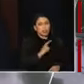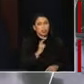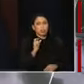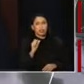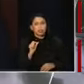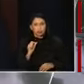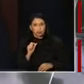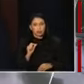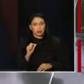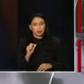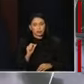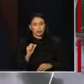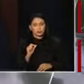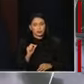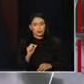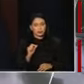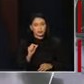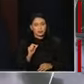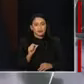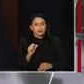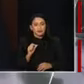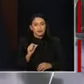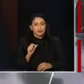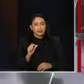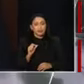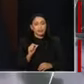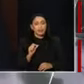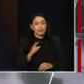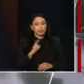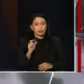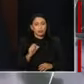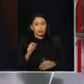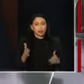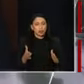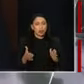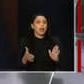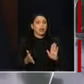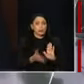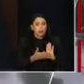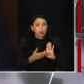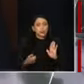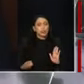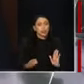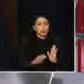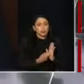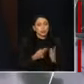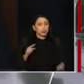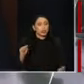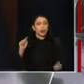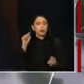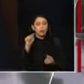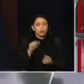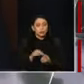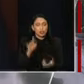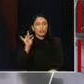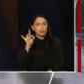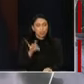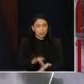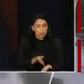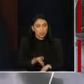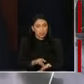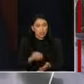crime de dano qualificado ocorreu, ele se deu como a própria denúncia informa, com o intuito de realizar o crime de